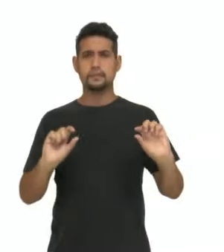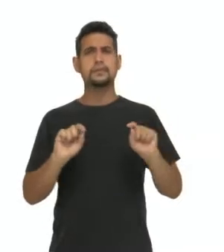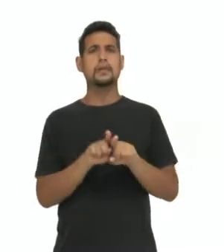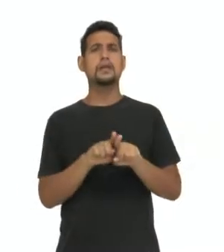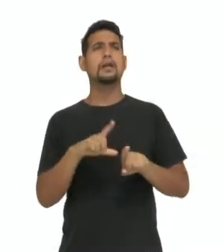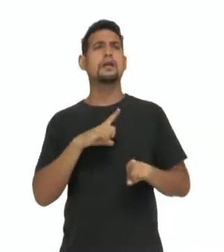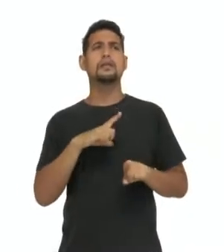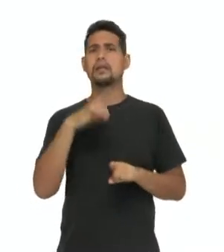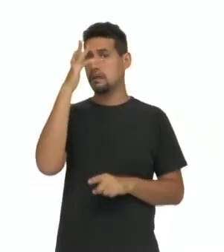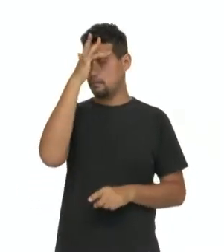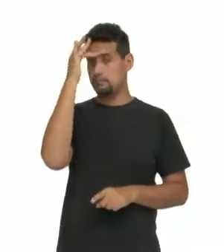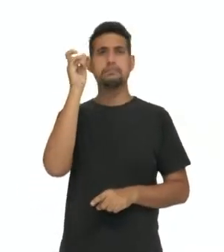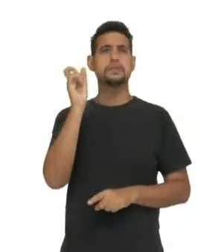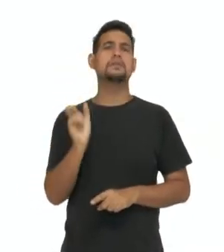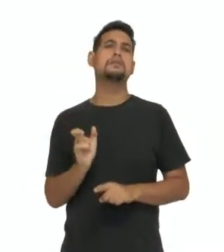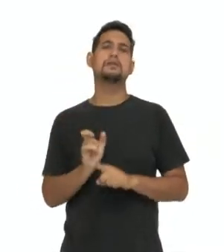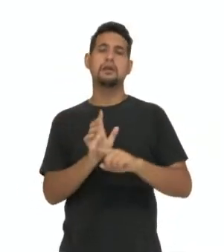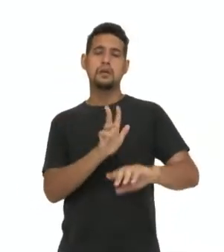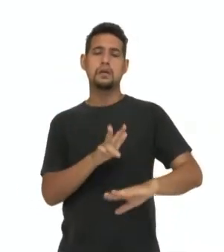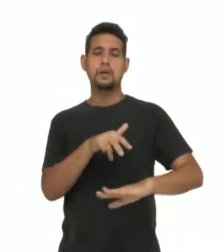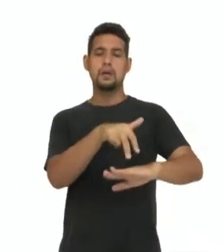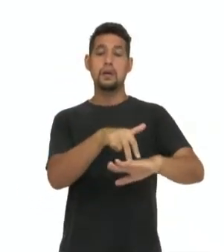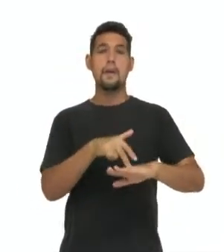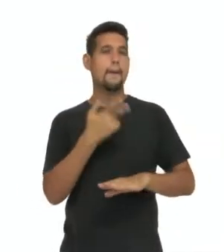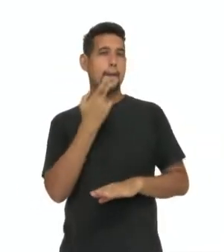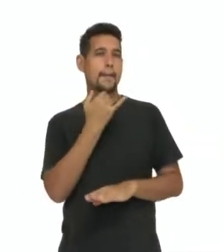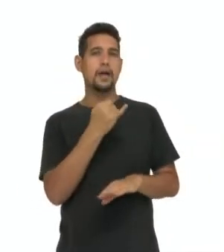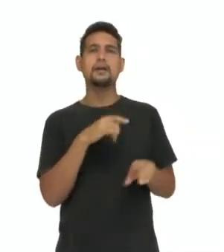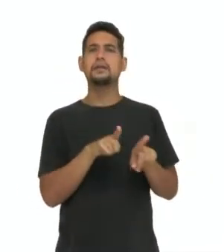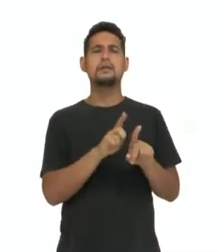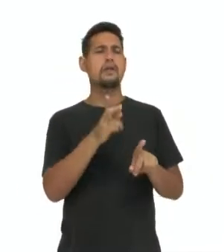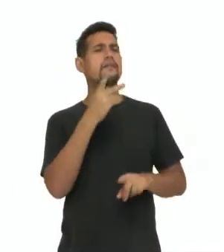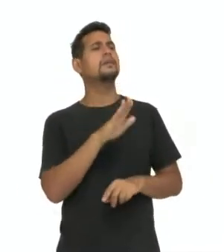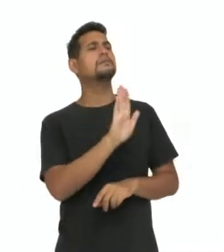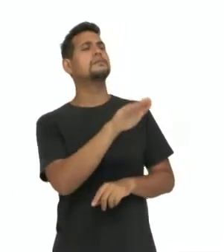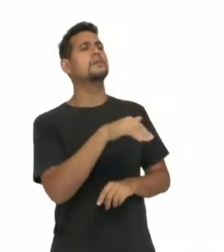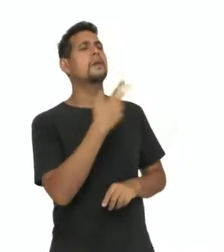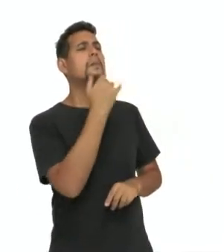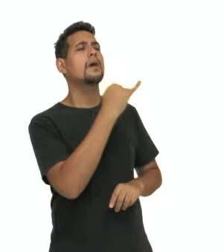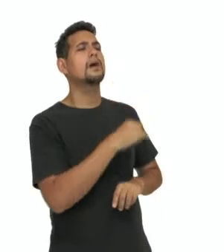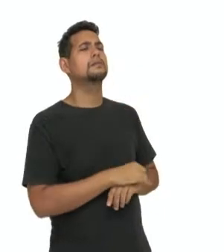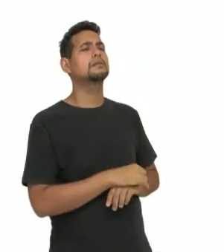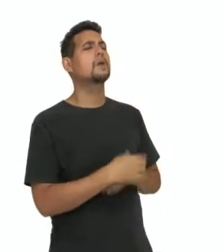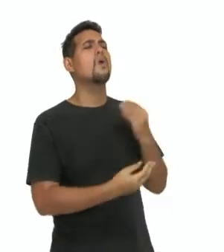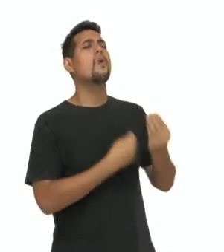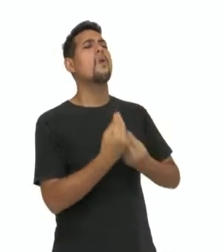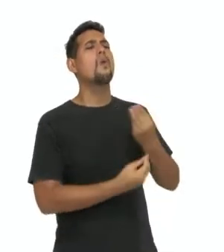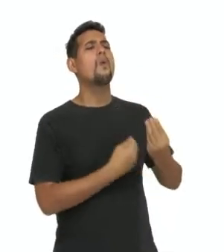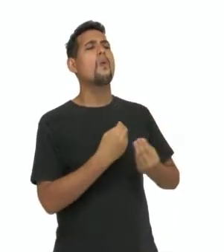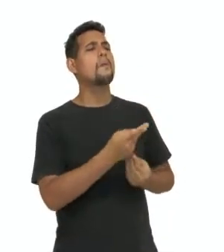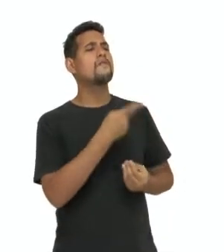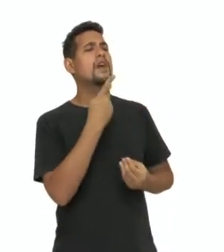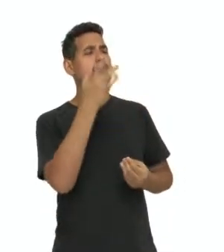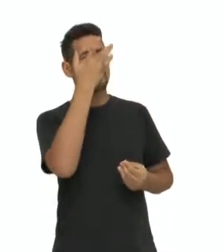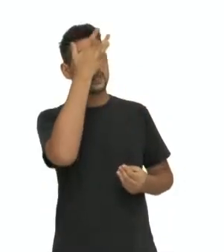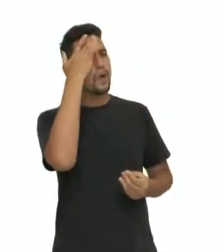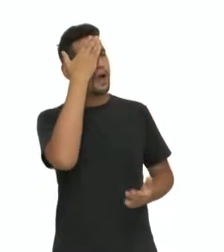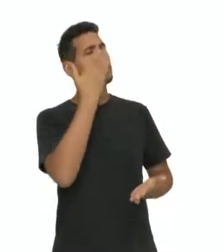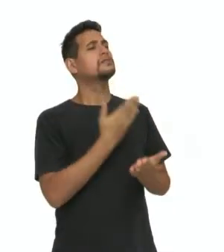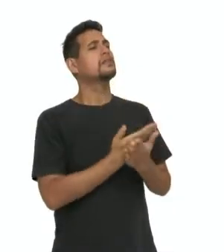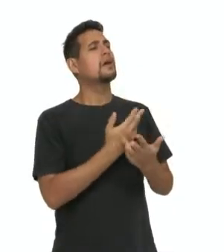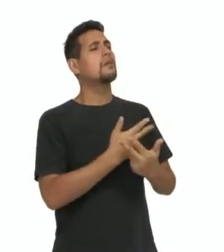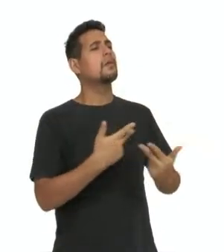aqui o personagem se dirige ao pai, né, e diz assim: pai, como se convence alguém? E o